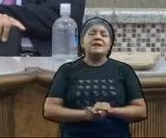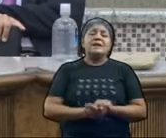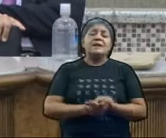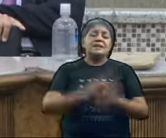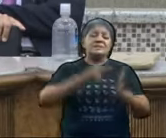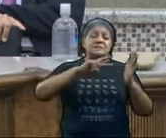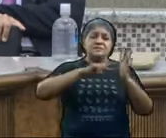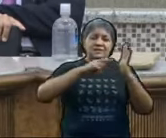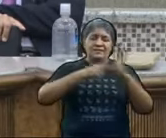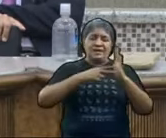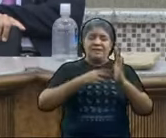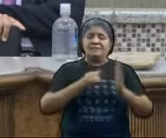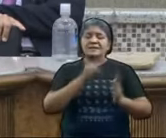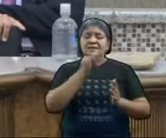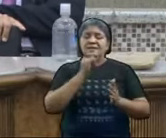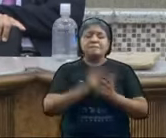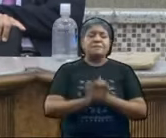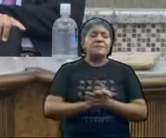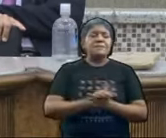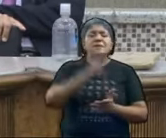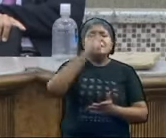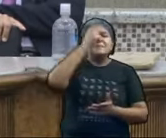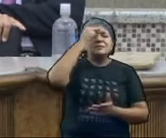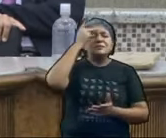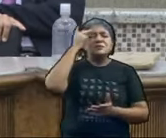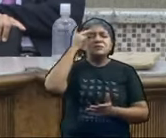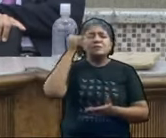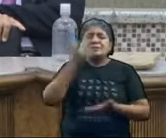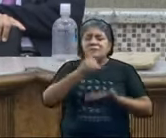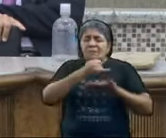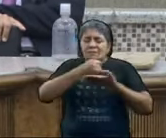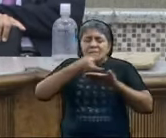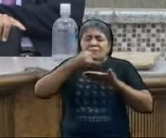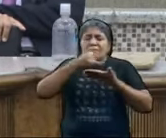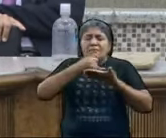disso? Sabiam que as drogas